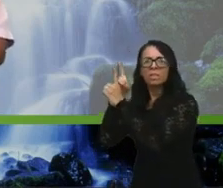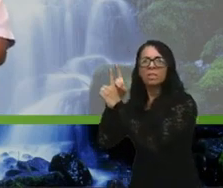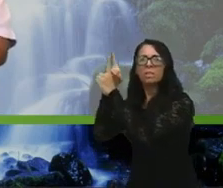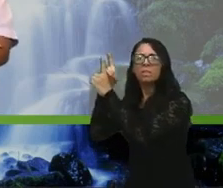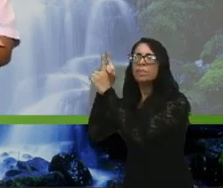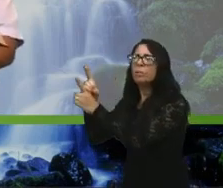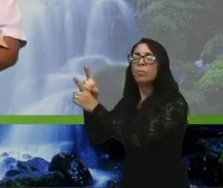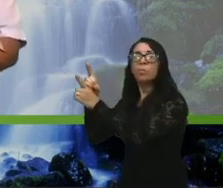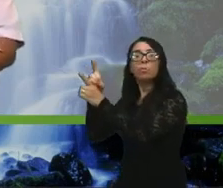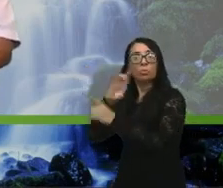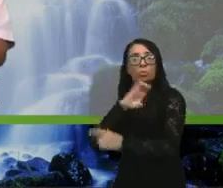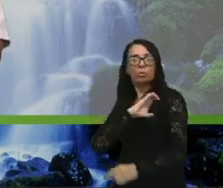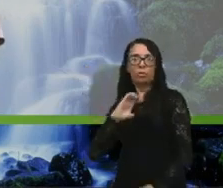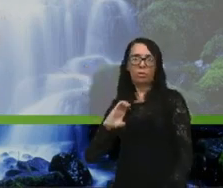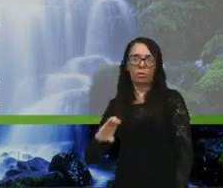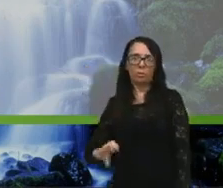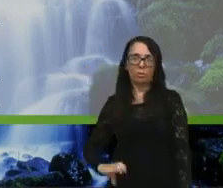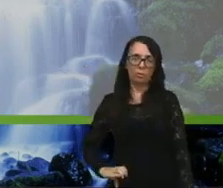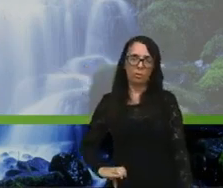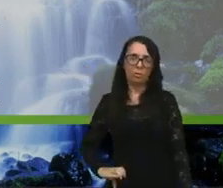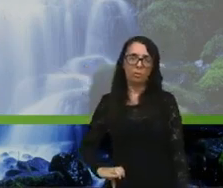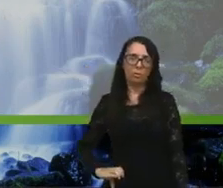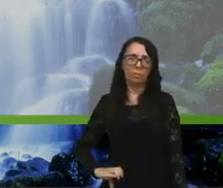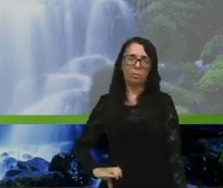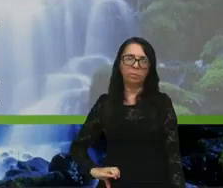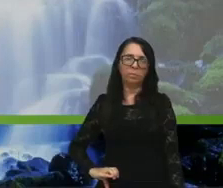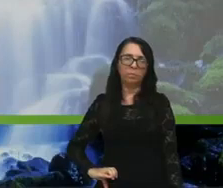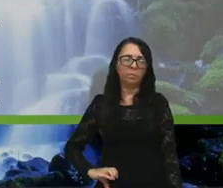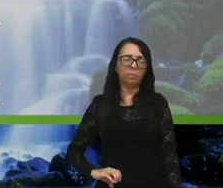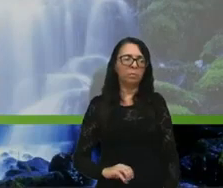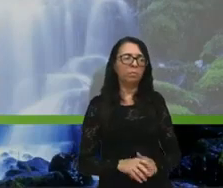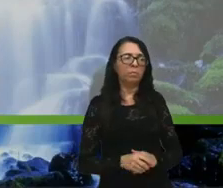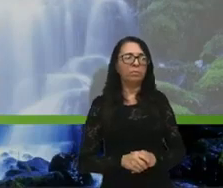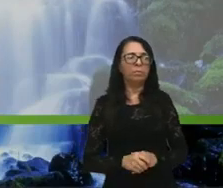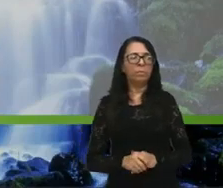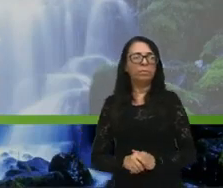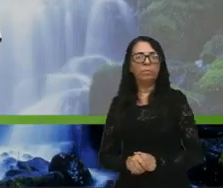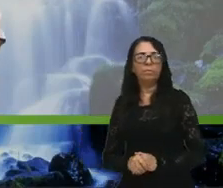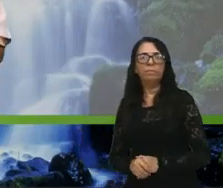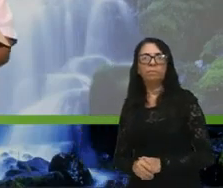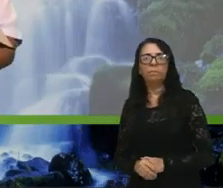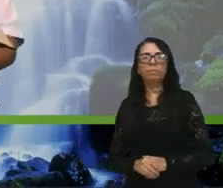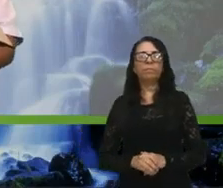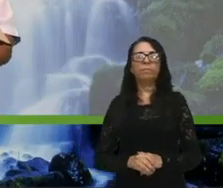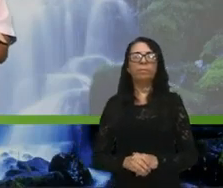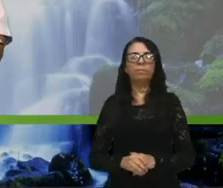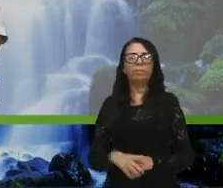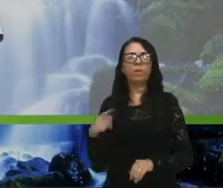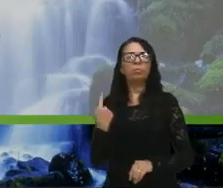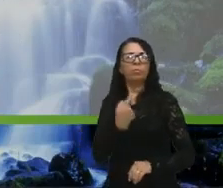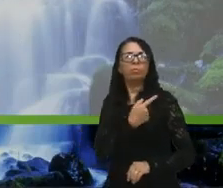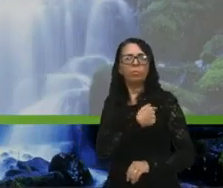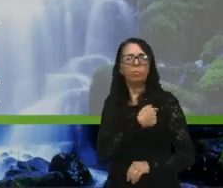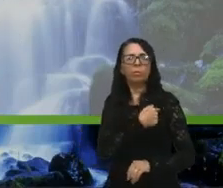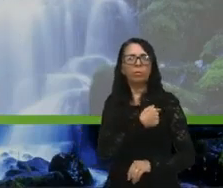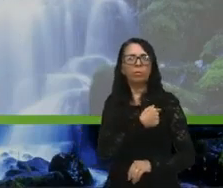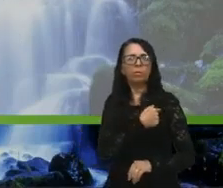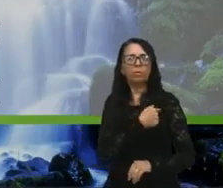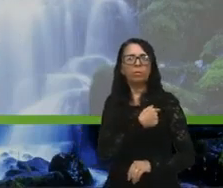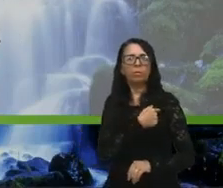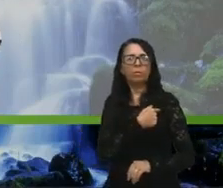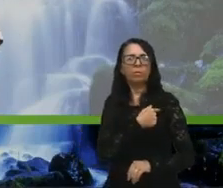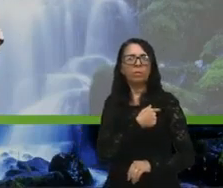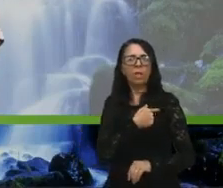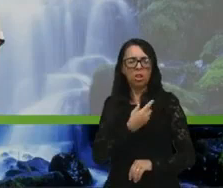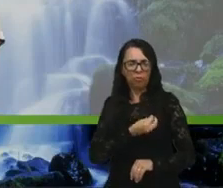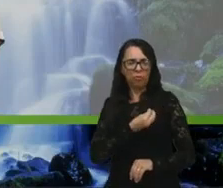A comunidade dos discípulos de Cristo, a igreja, entende que com Deus não pode